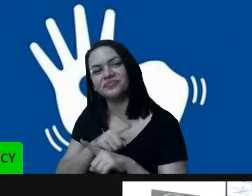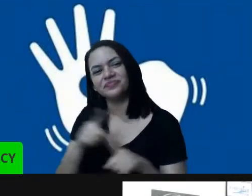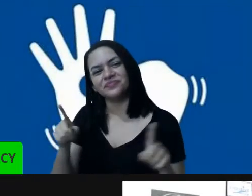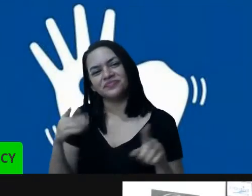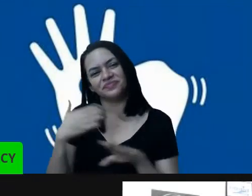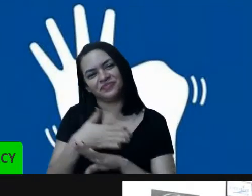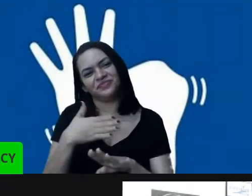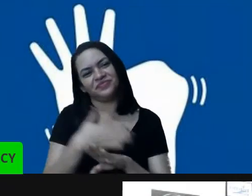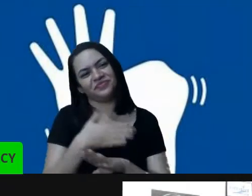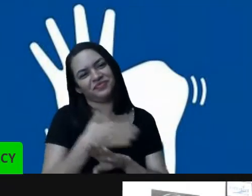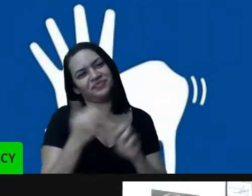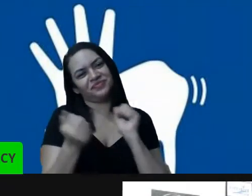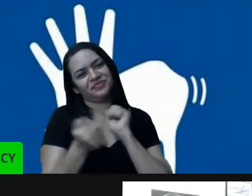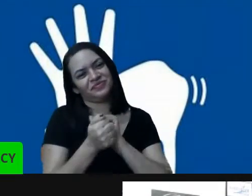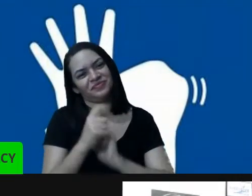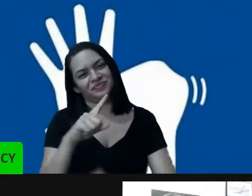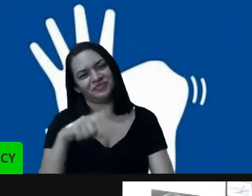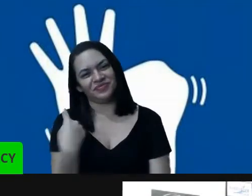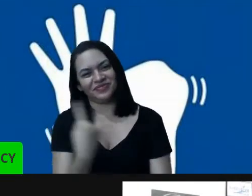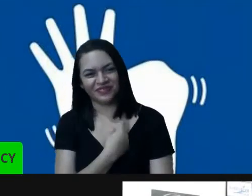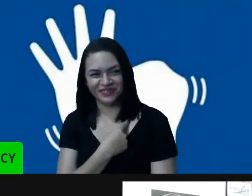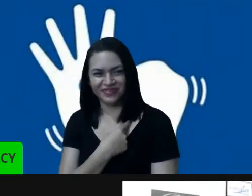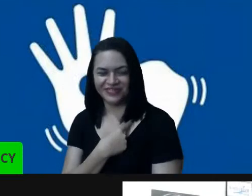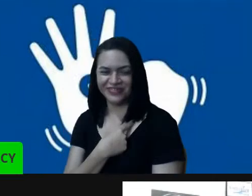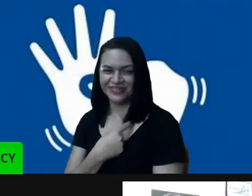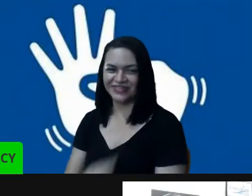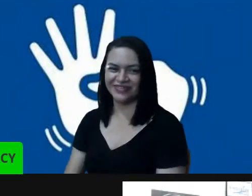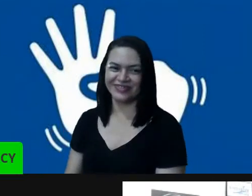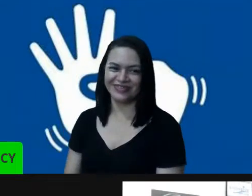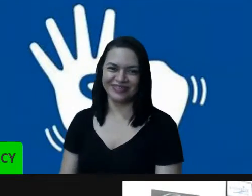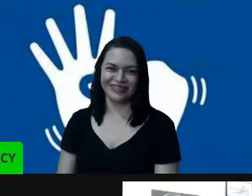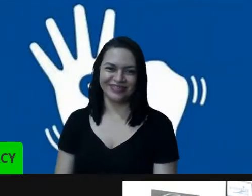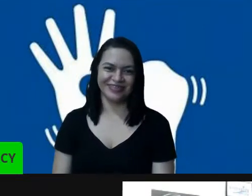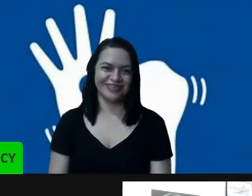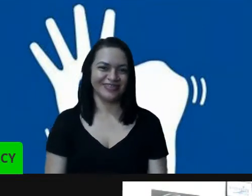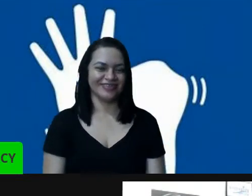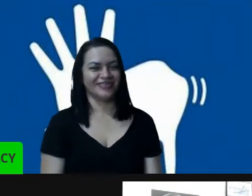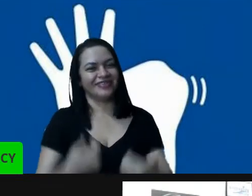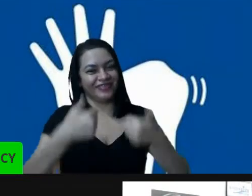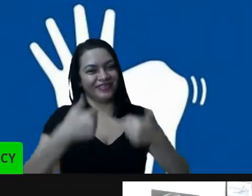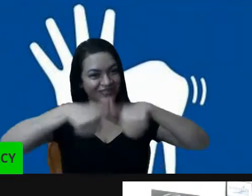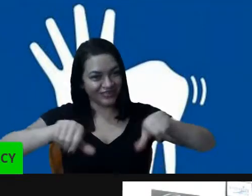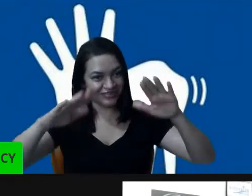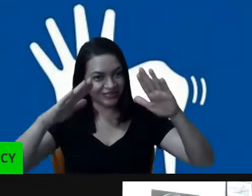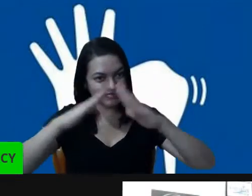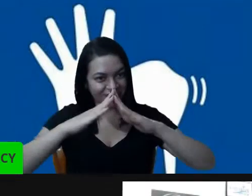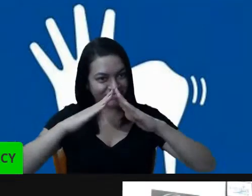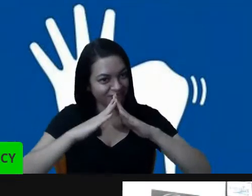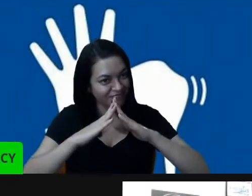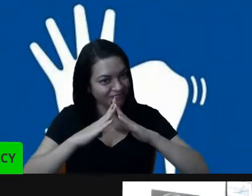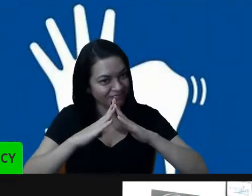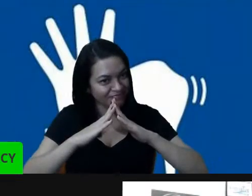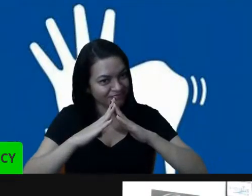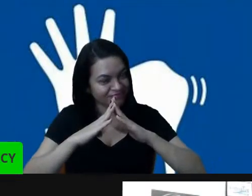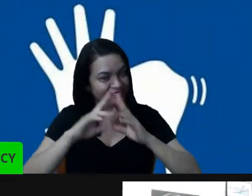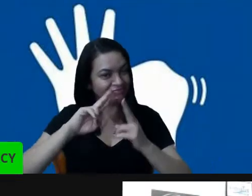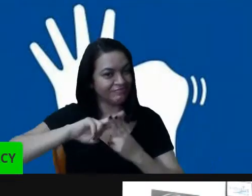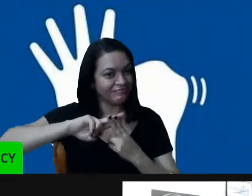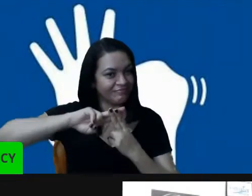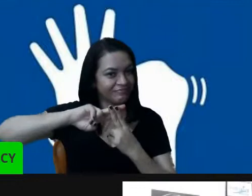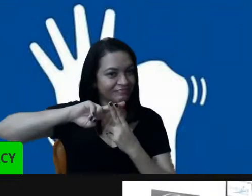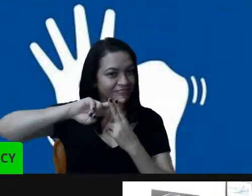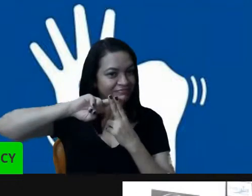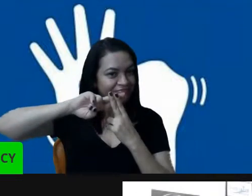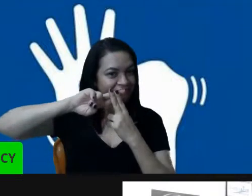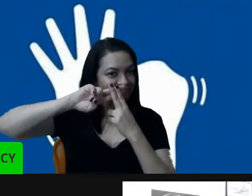aqui presente conosco. E minhas saudações, fiquem em casa, vamos levantar a hashtag aí, é tempo